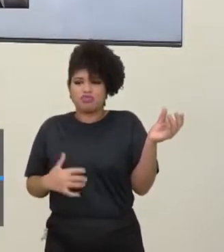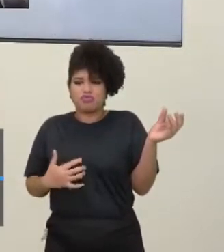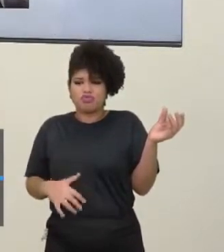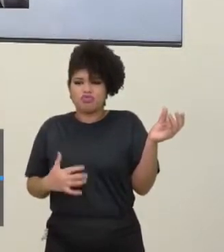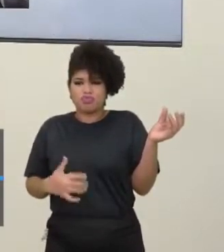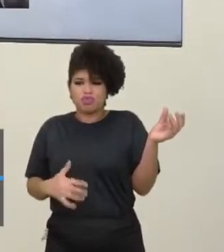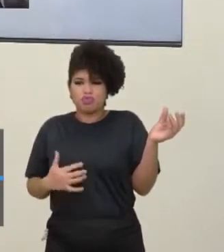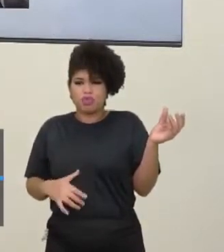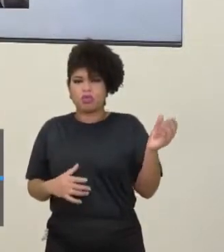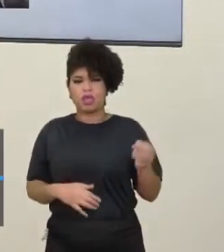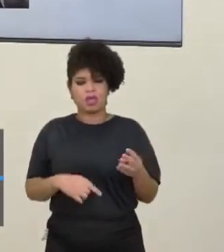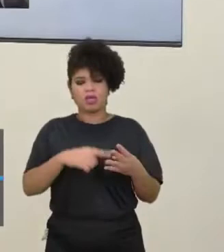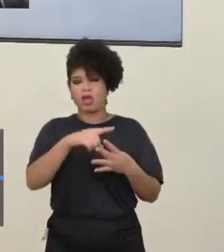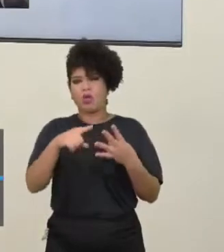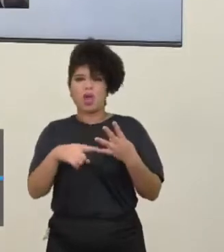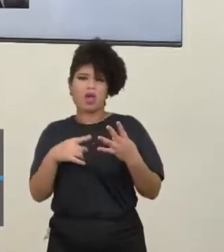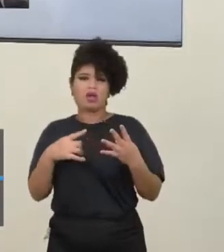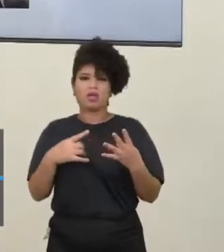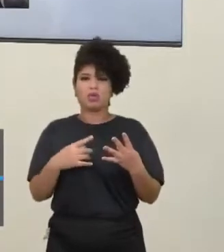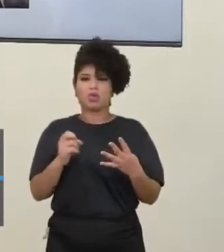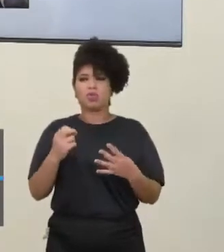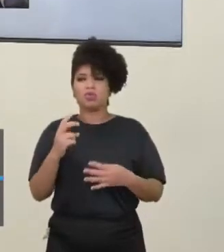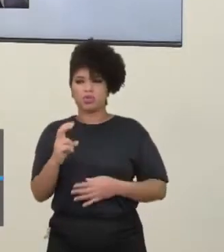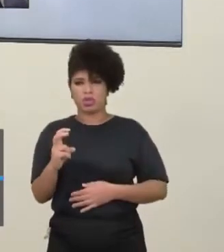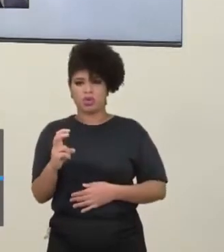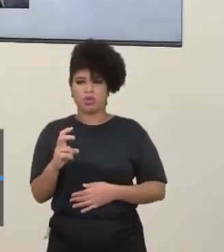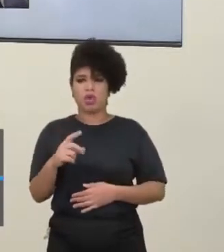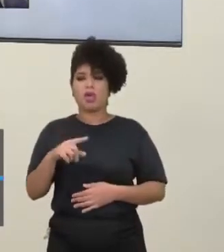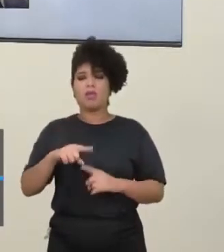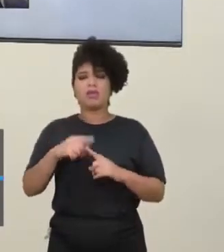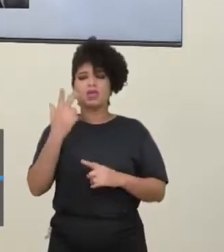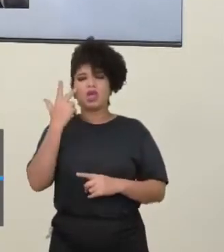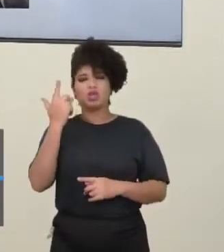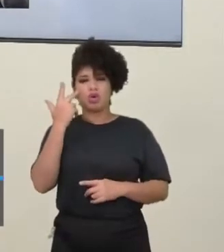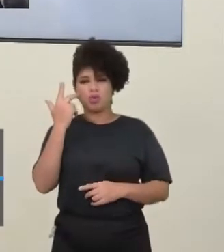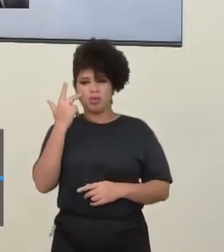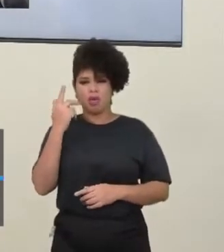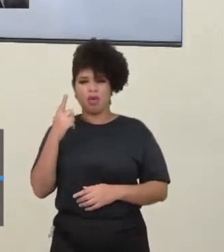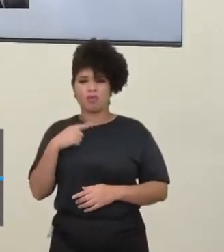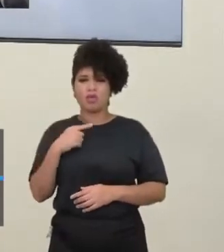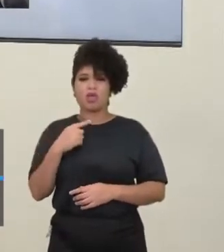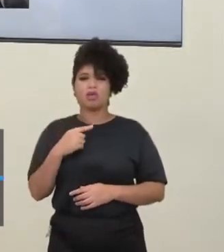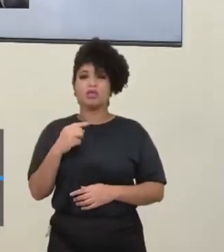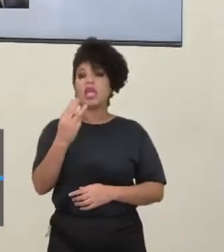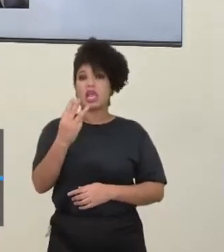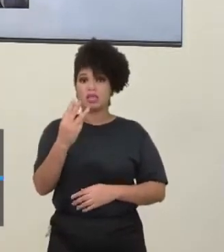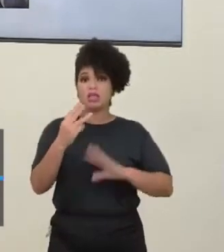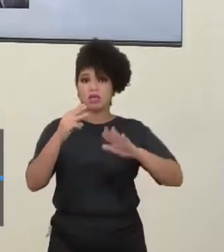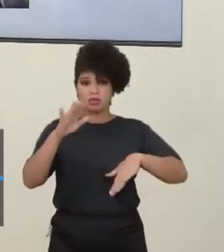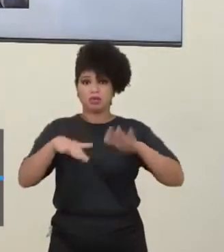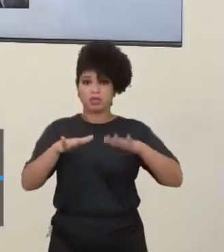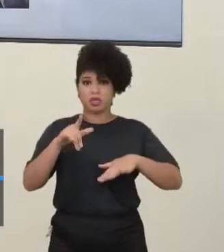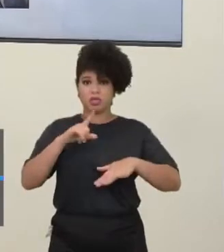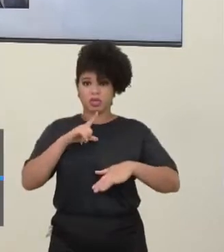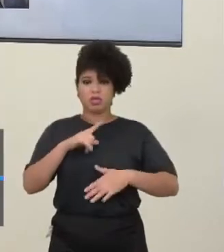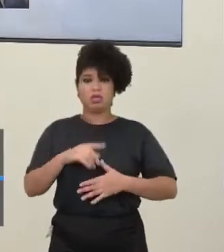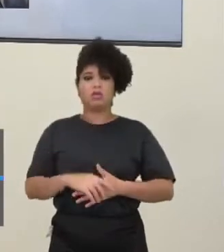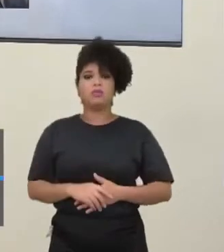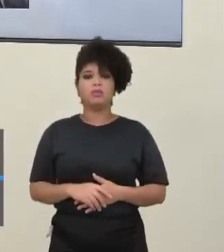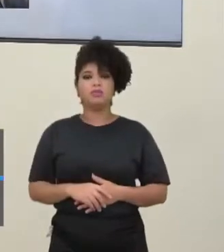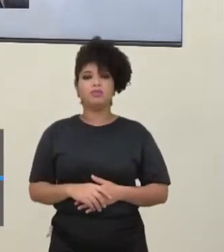vai. Às vezes você tem 4 ou 5, mas geralmente é mais comum você ter 4 ou até mesmo 3 apenas, né? Às